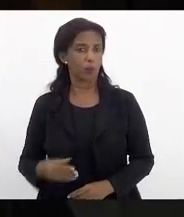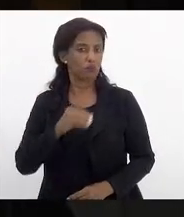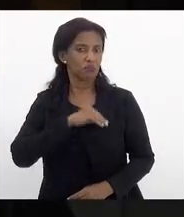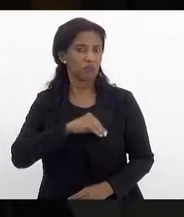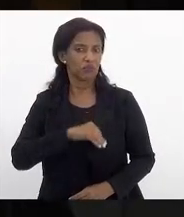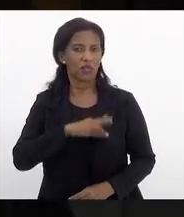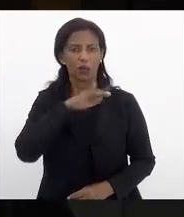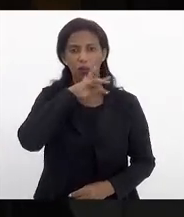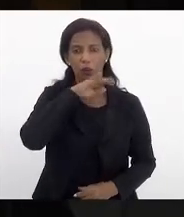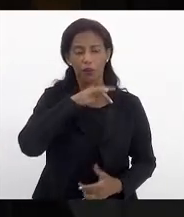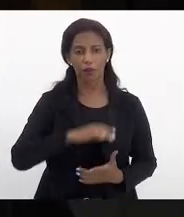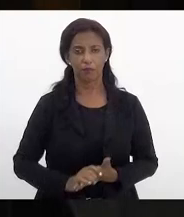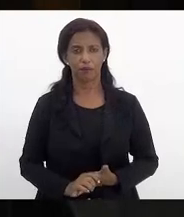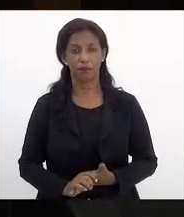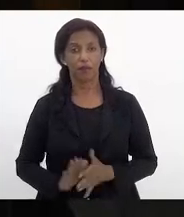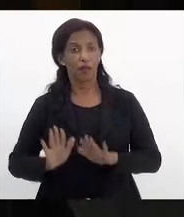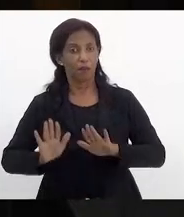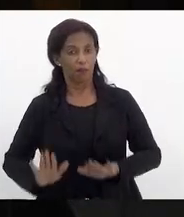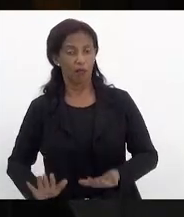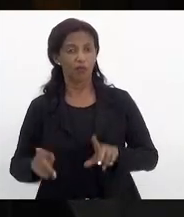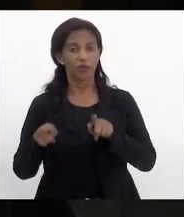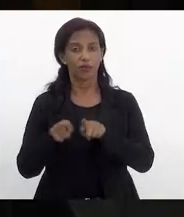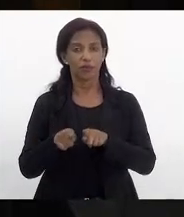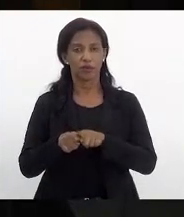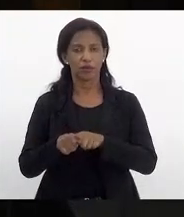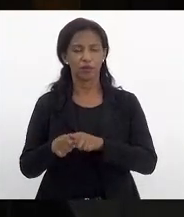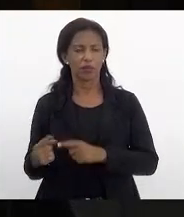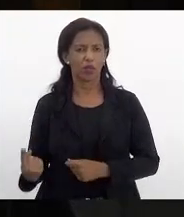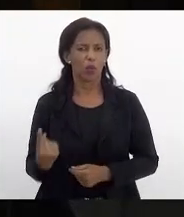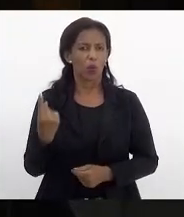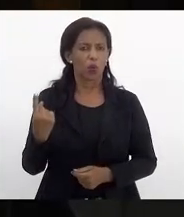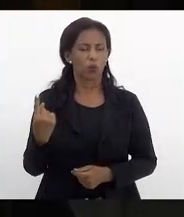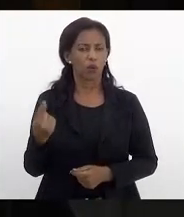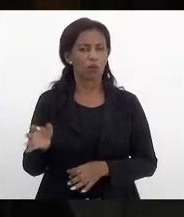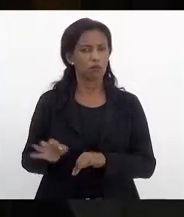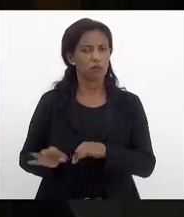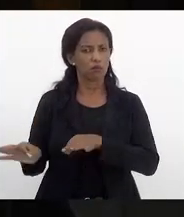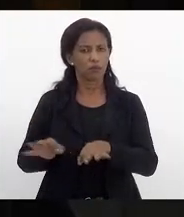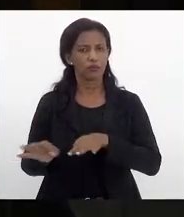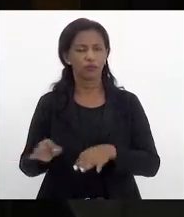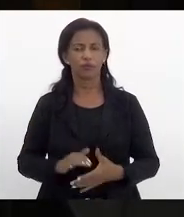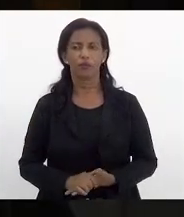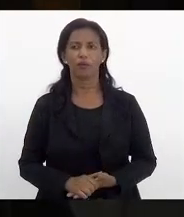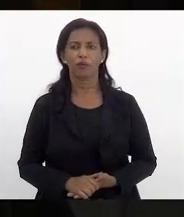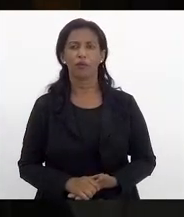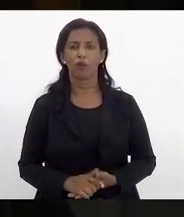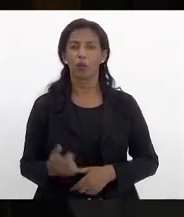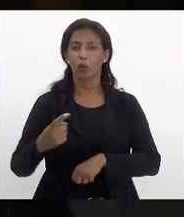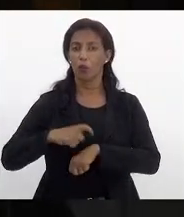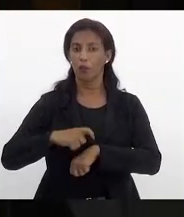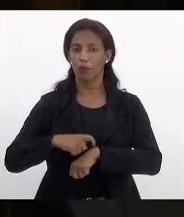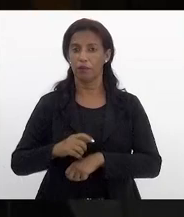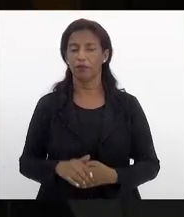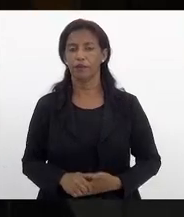remunerado. Mas é uma questão do momento.